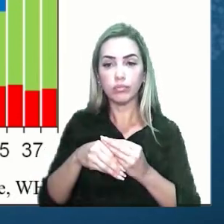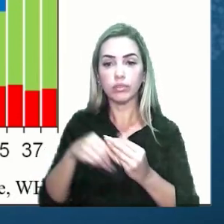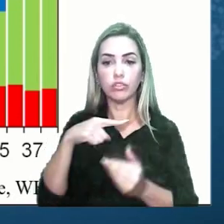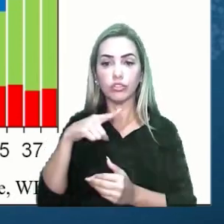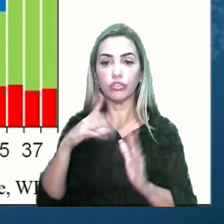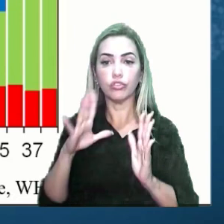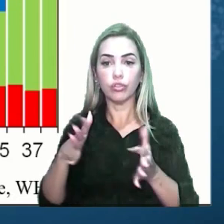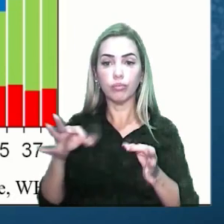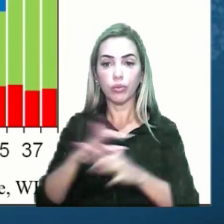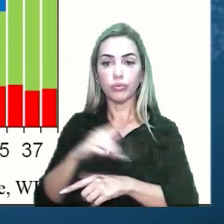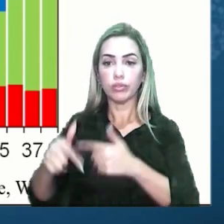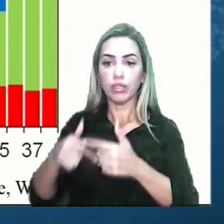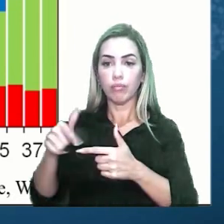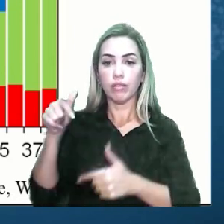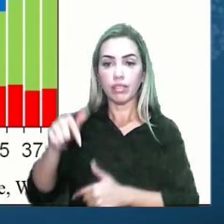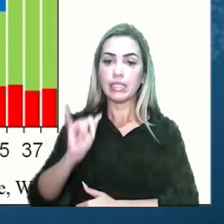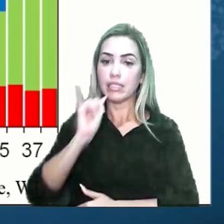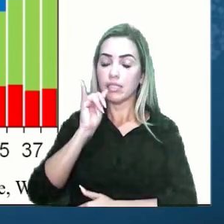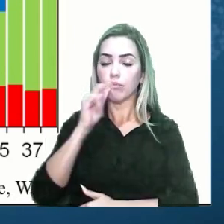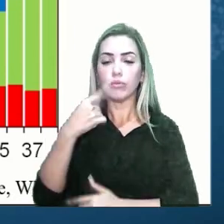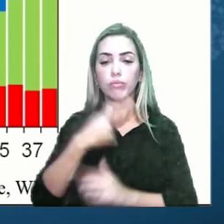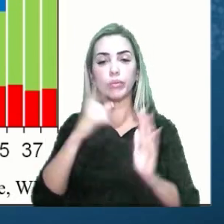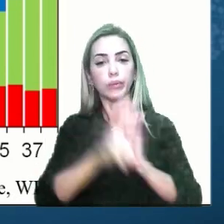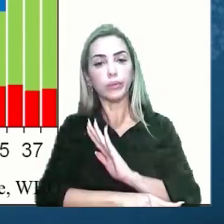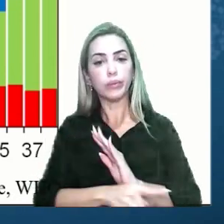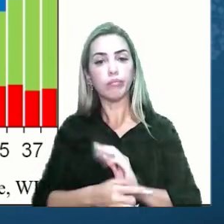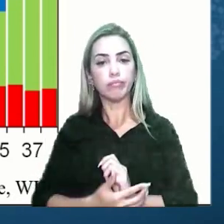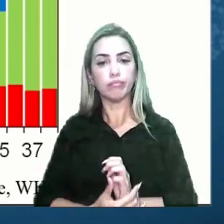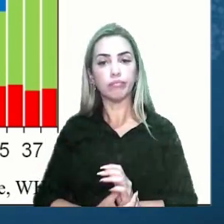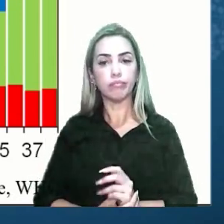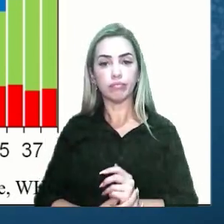estava trabalhando nesse caso. Nós perguntamos,